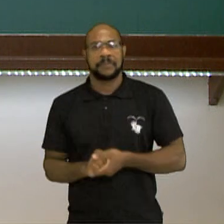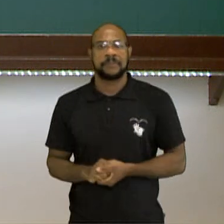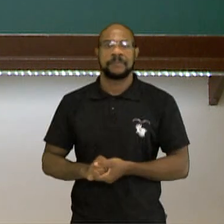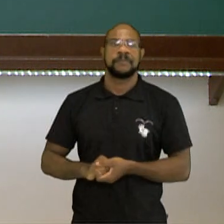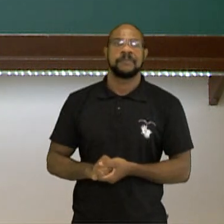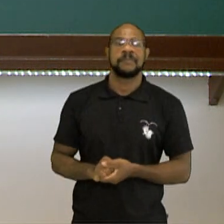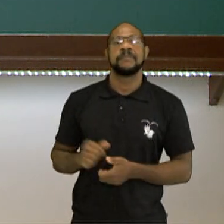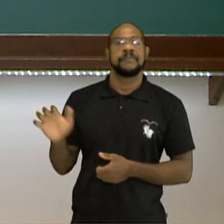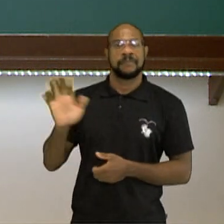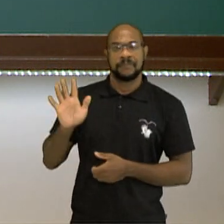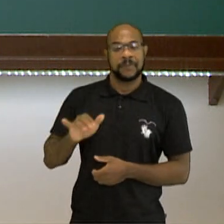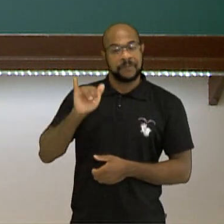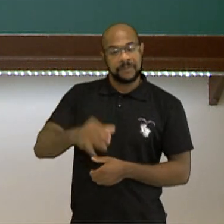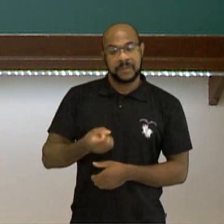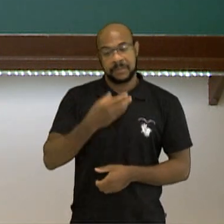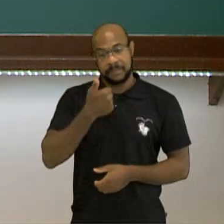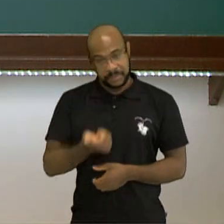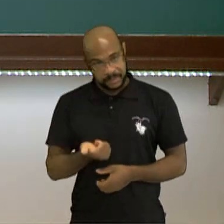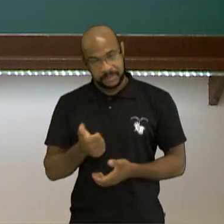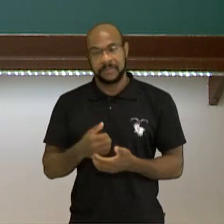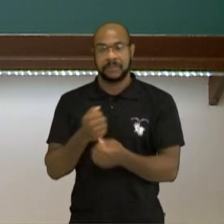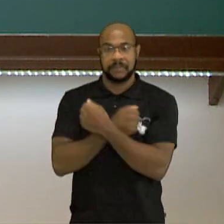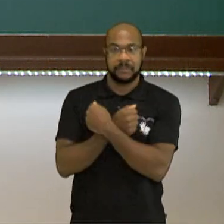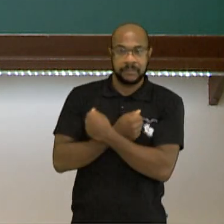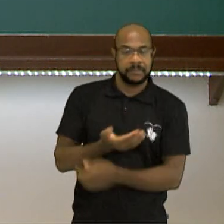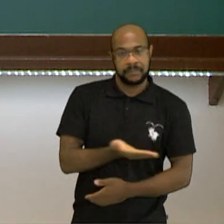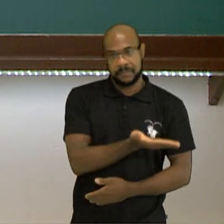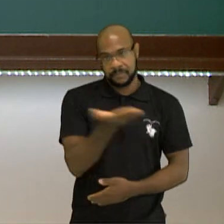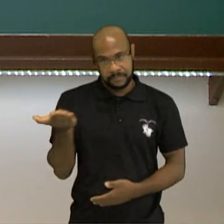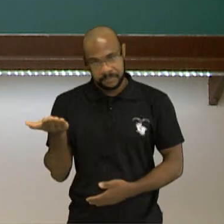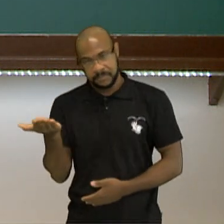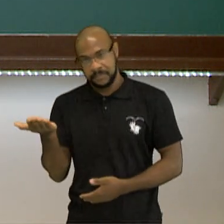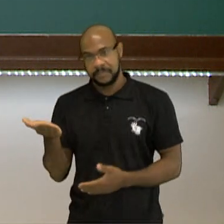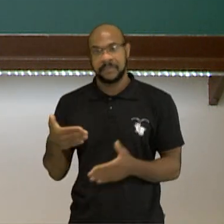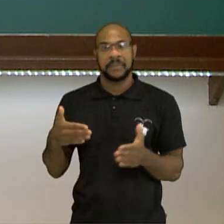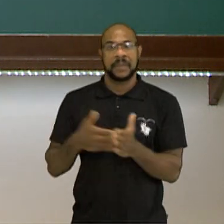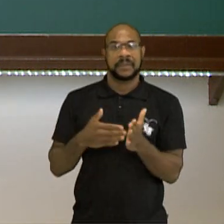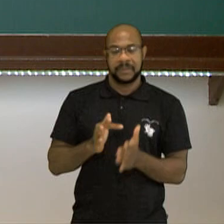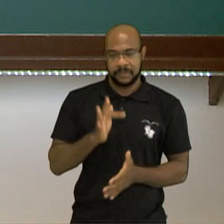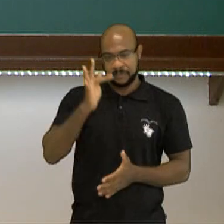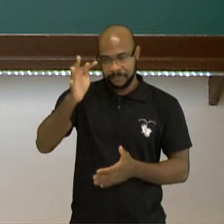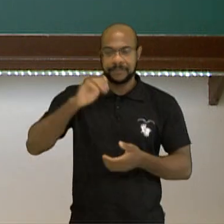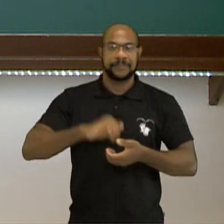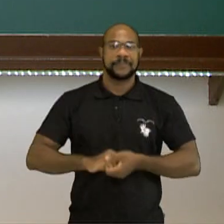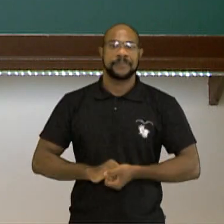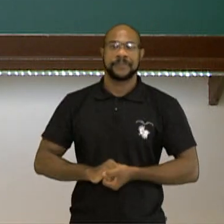por você, fico por aqui, um abraço da prof e até breve.